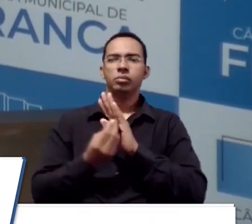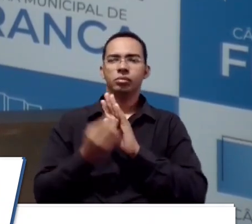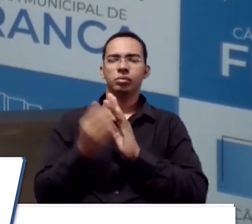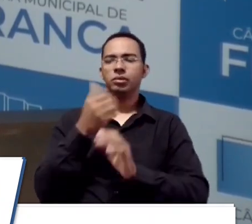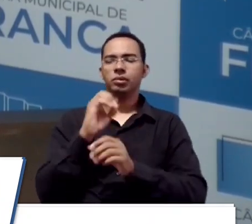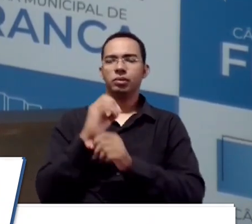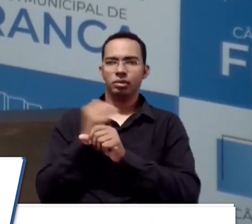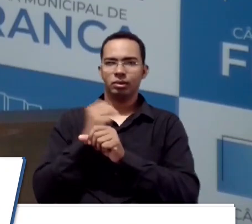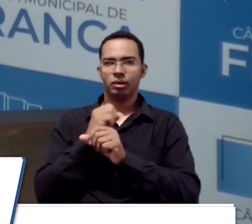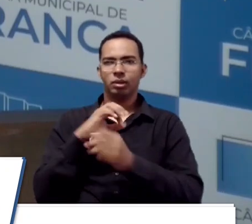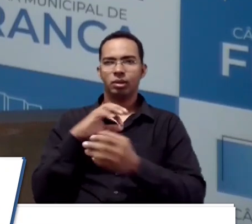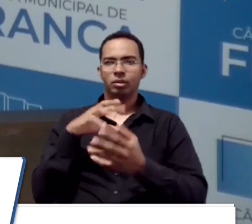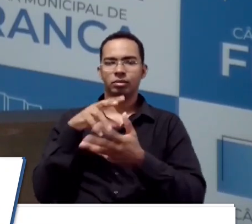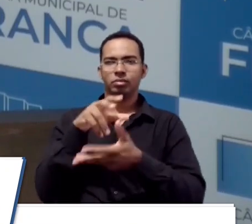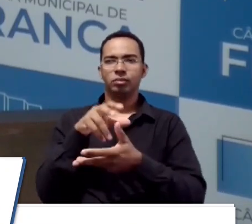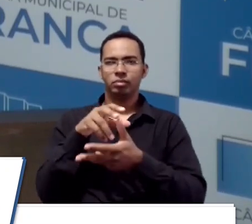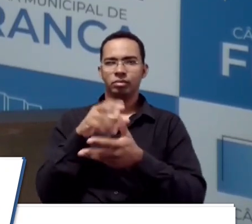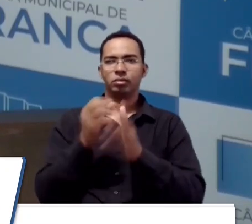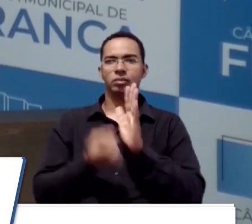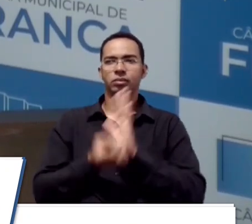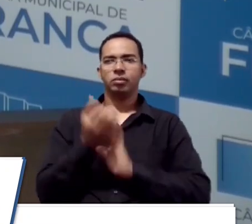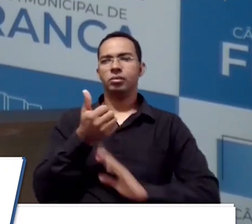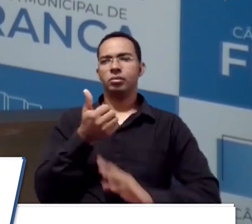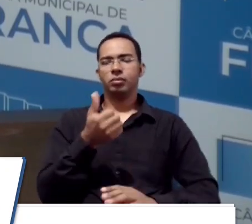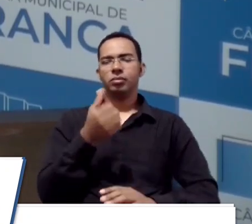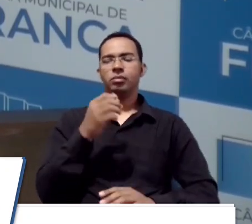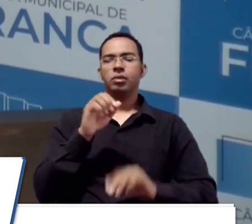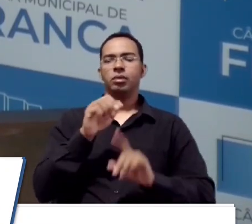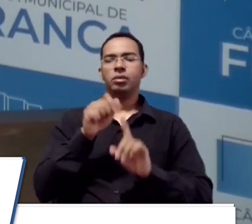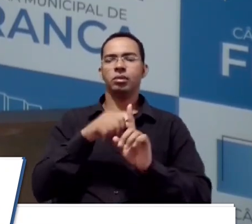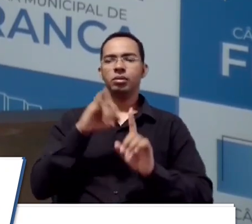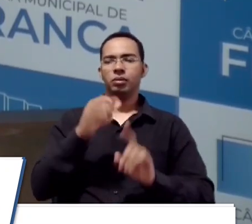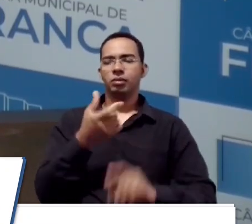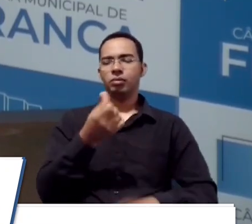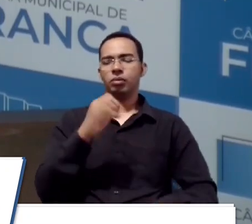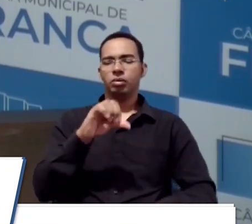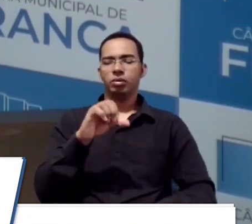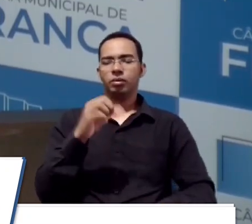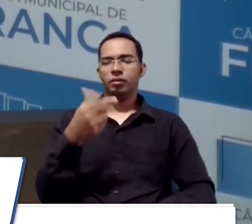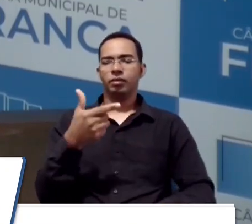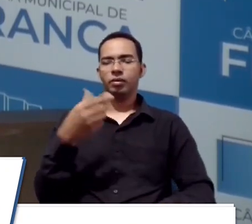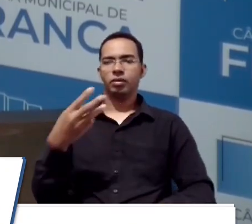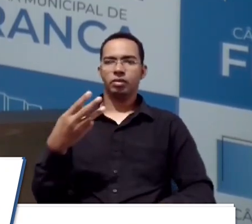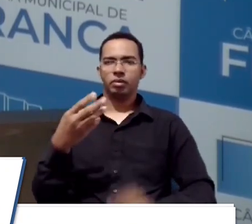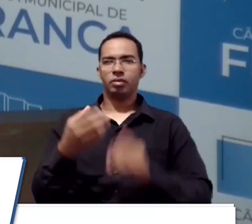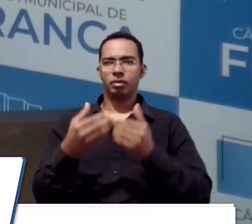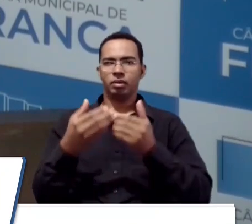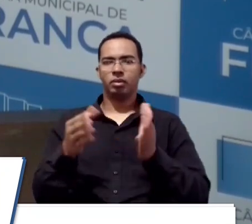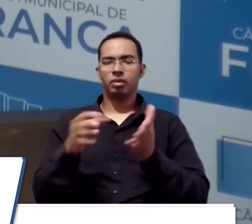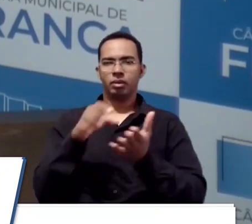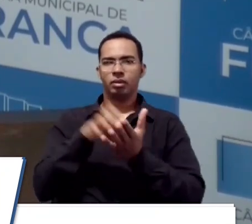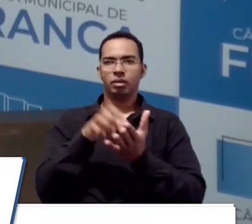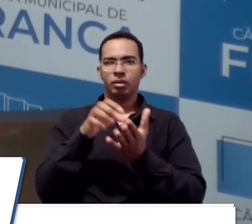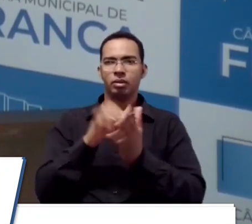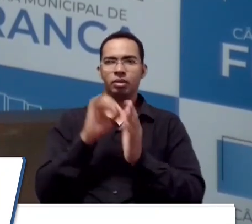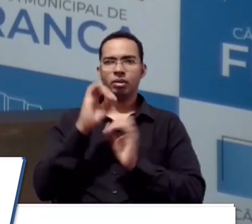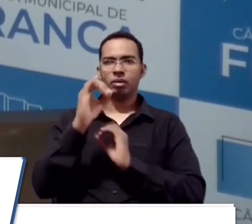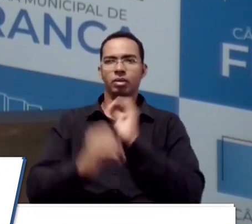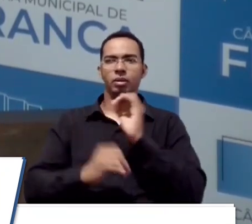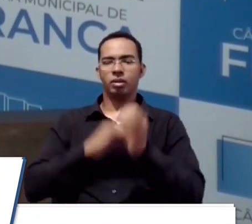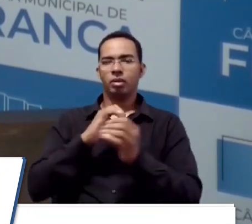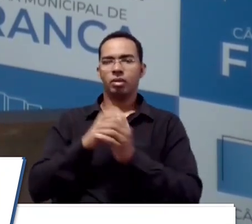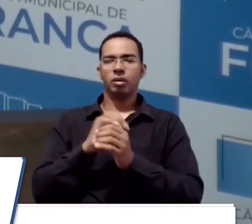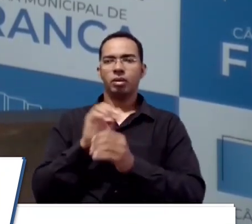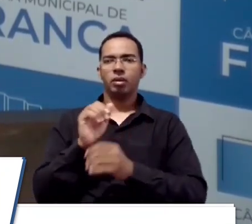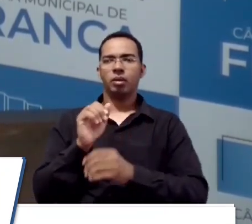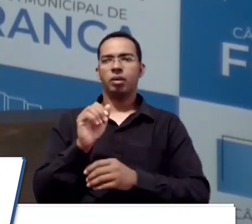mundo, fundada em 1º de janeiro de 1923, com a inauguração de sua sede internacional, Angelus